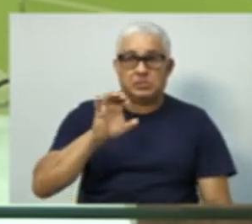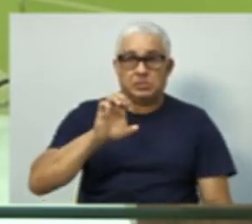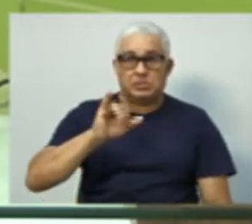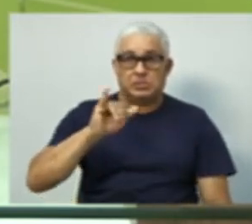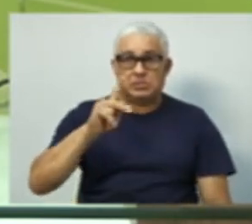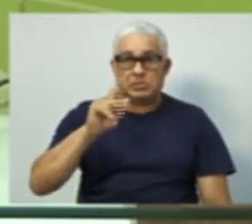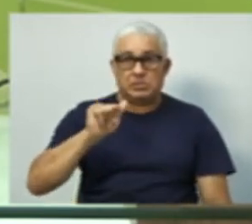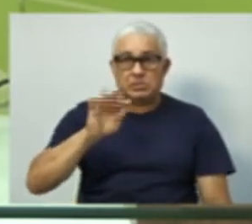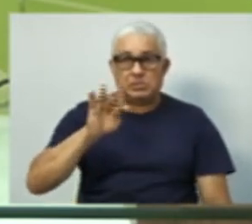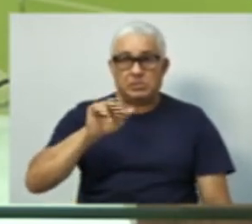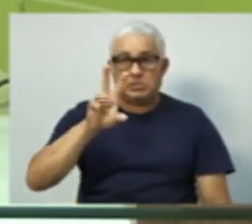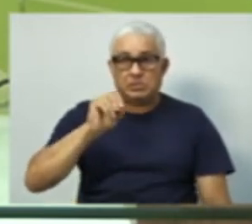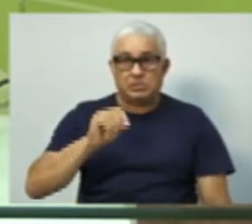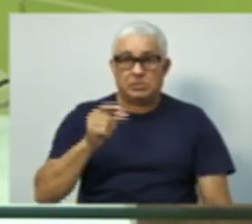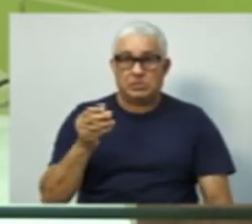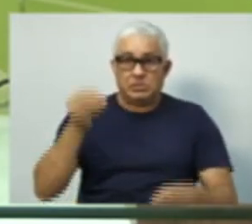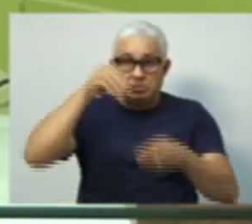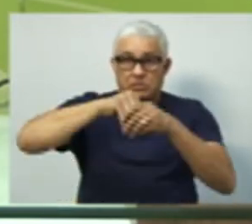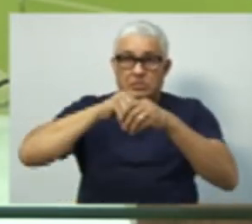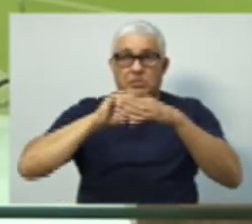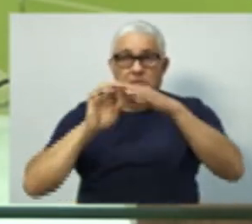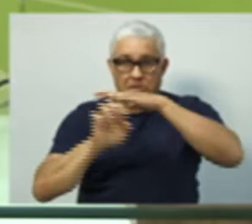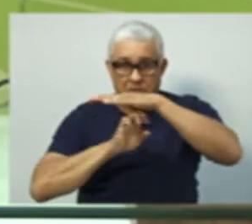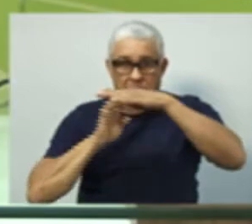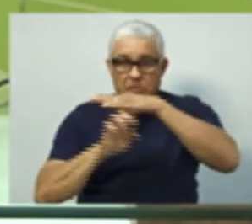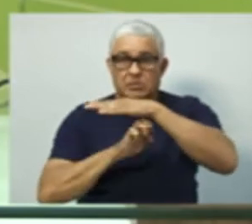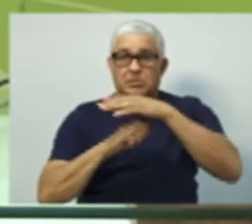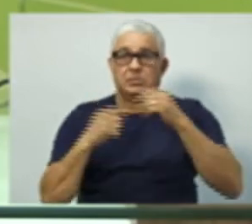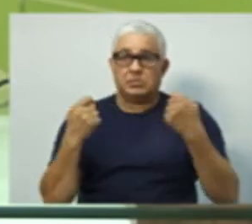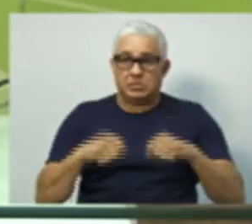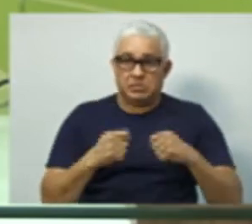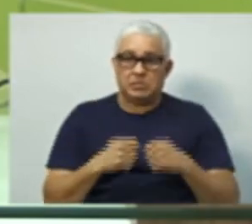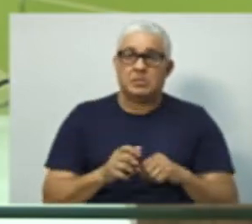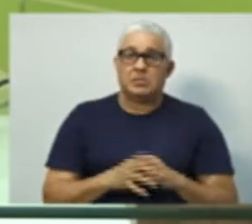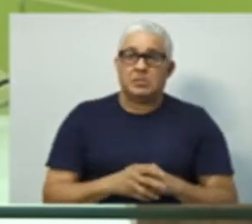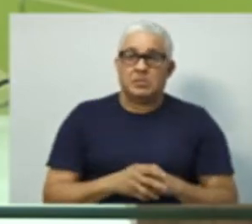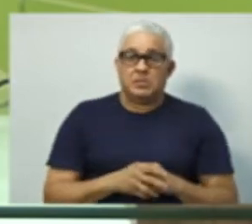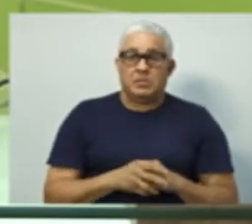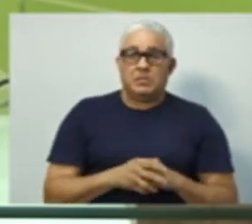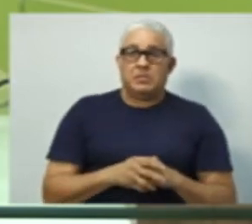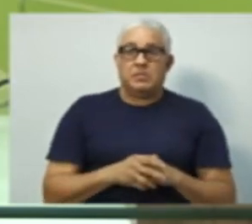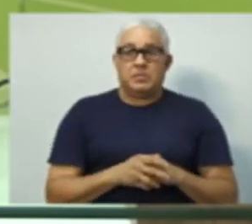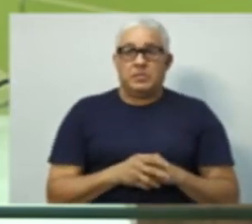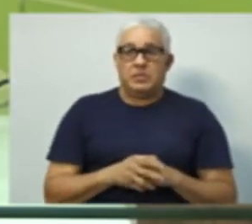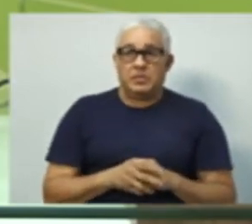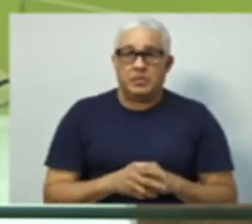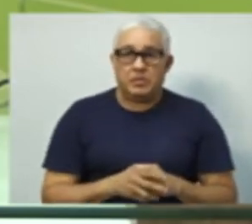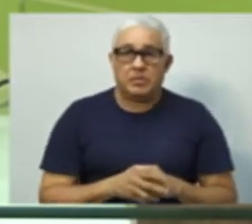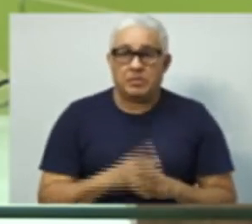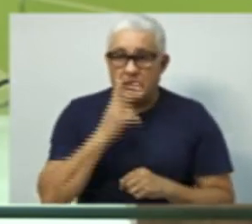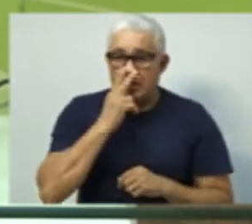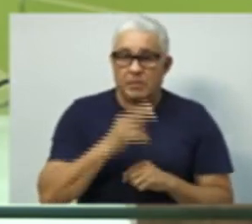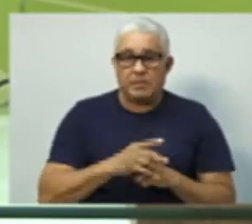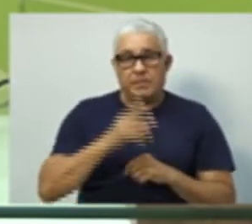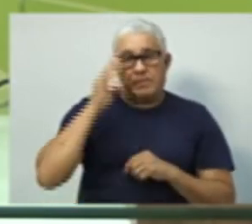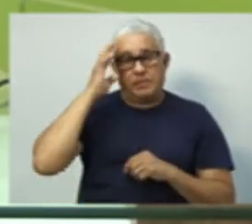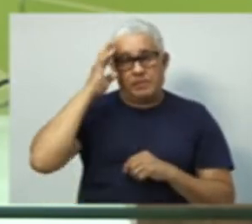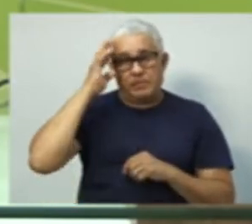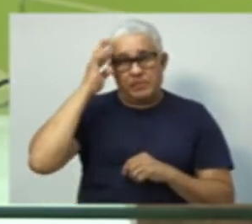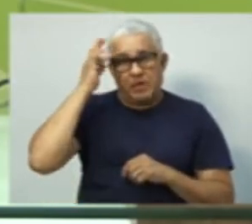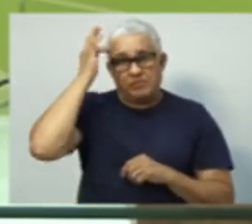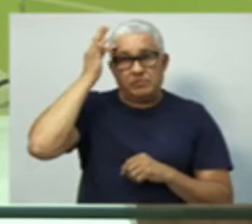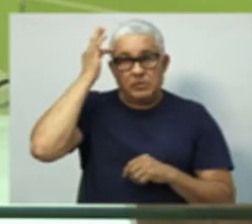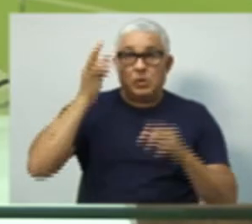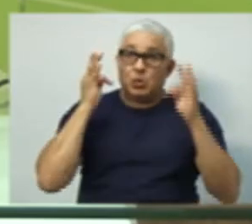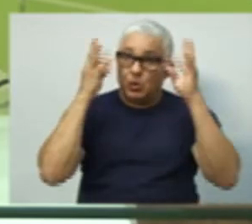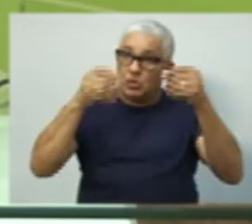onde vai vir as receitas, a previsão média que ele tem da arrecadação, o que ele prevê de arrecadar. Com base no que ele vai arrecadar, ele sabe mês